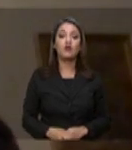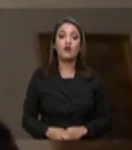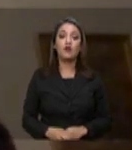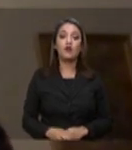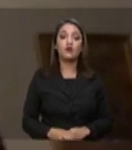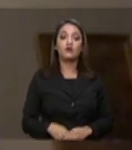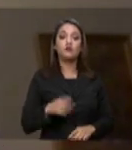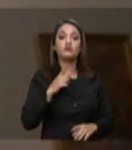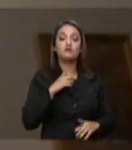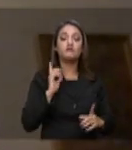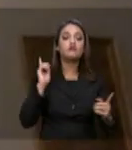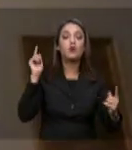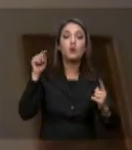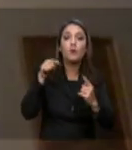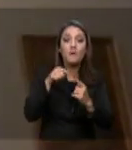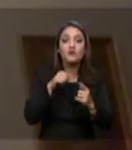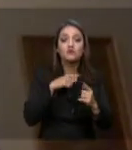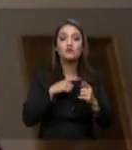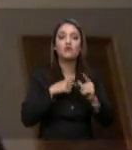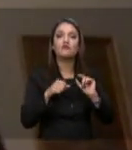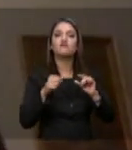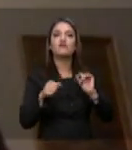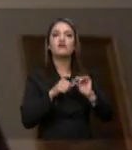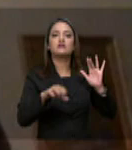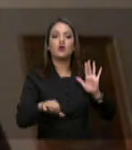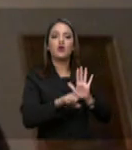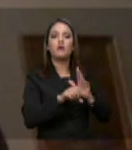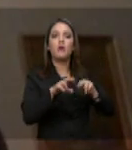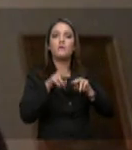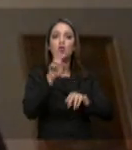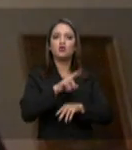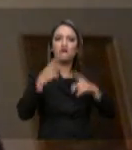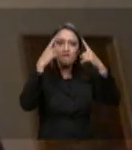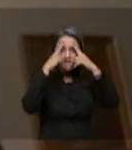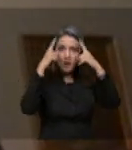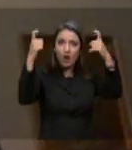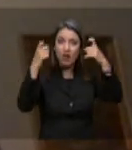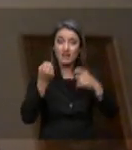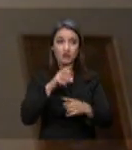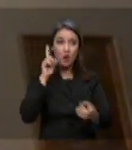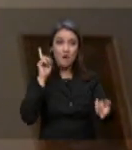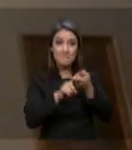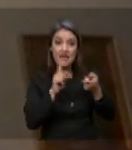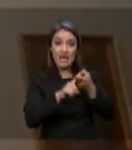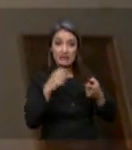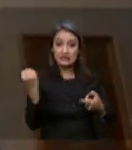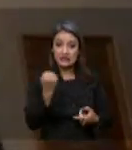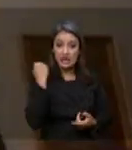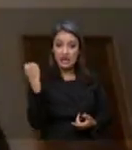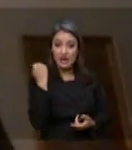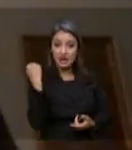da simples leitura do tipo Penal em tela a partir do uso de violência ou grave ameaça